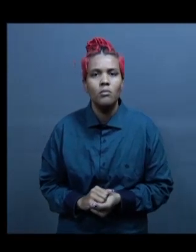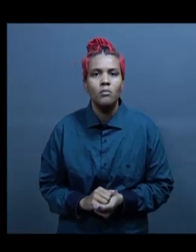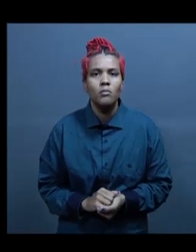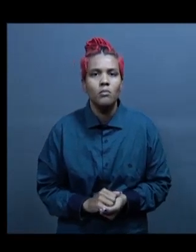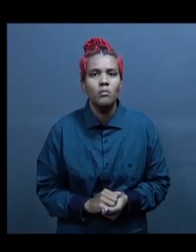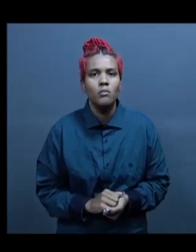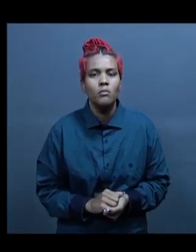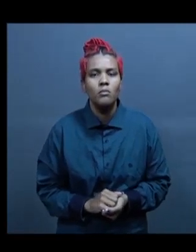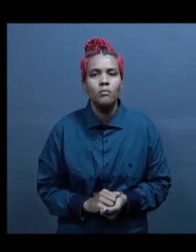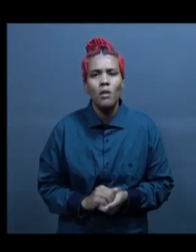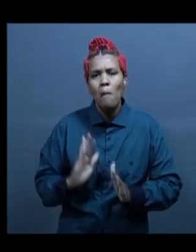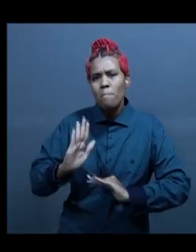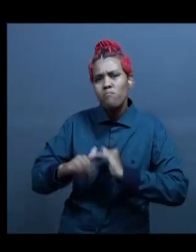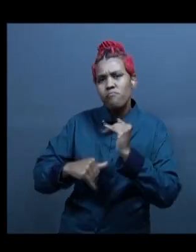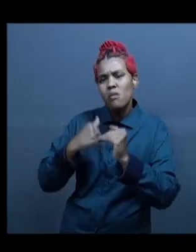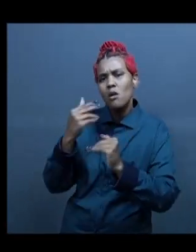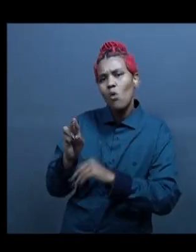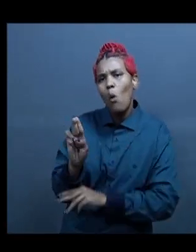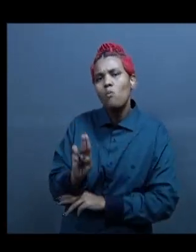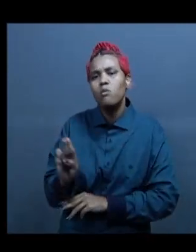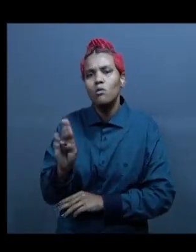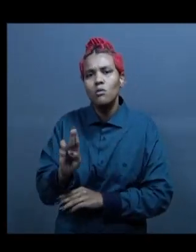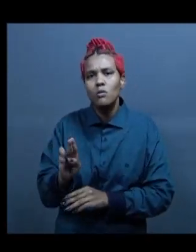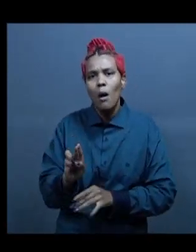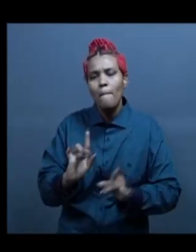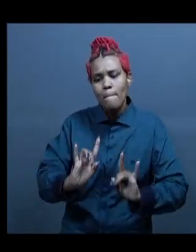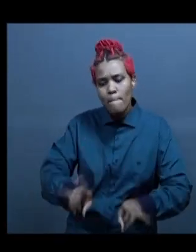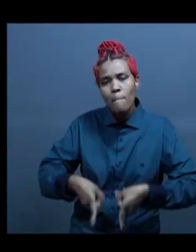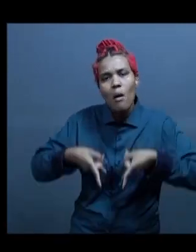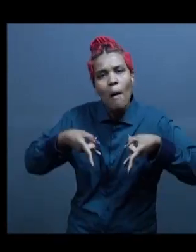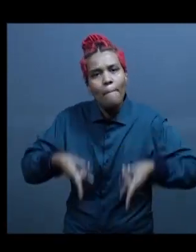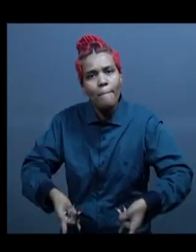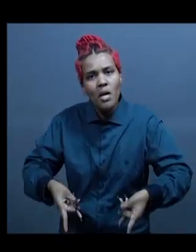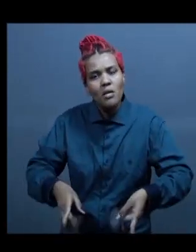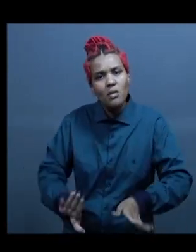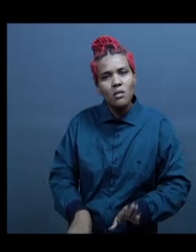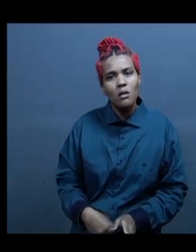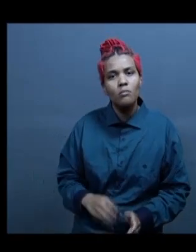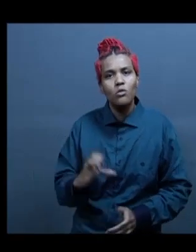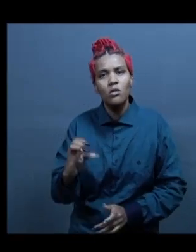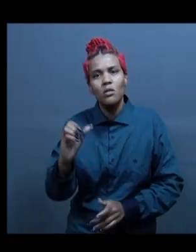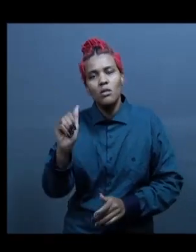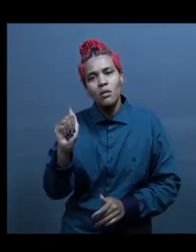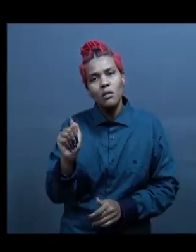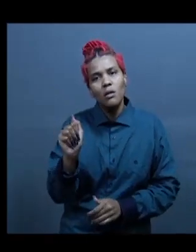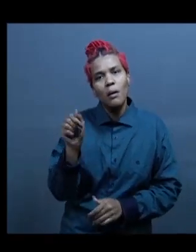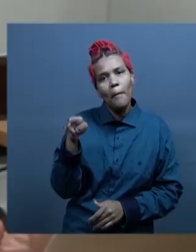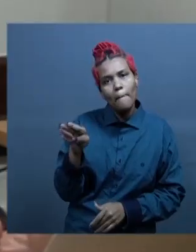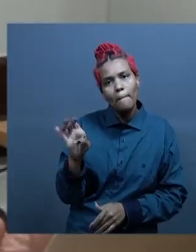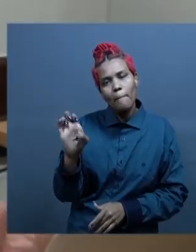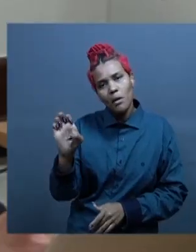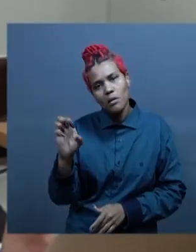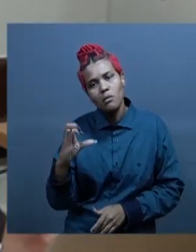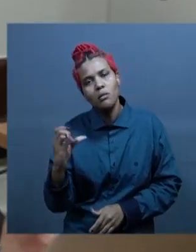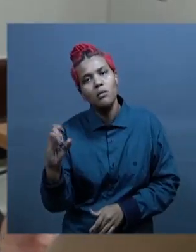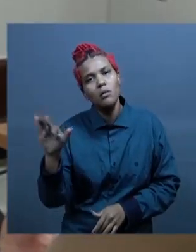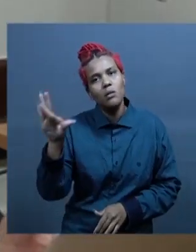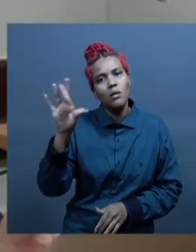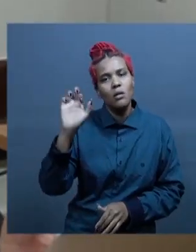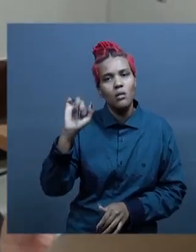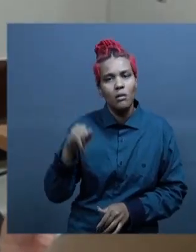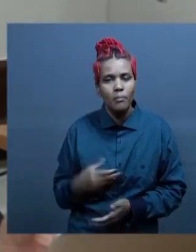e passou a usar o nome mesa de cabeceira o vídeo chamou a atenção dos internautas para o professor